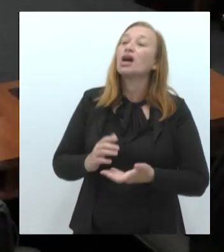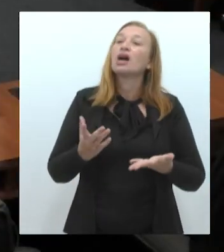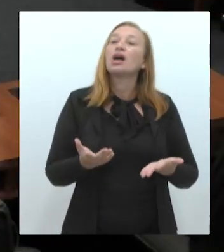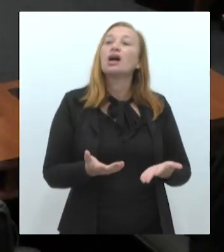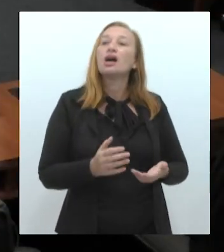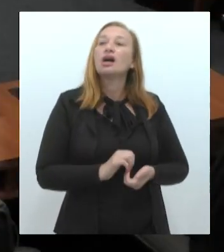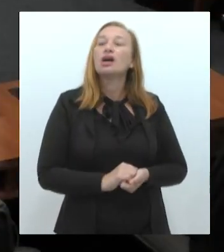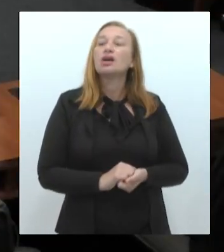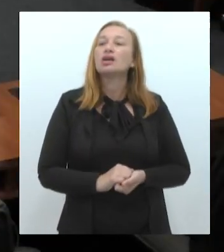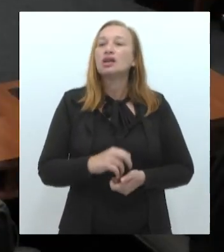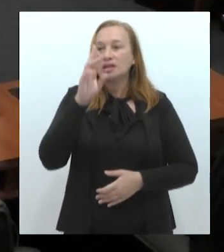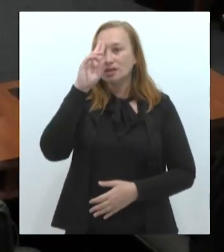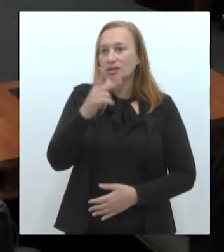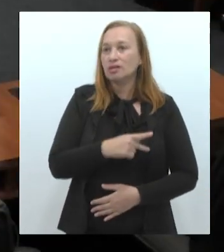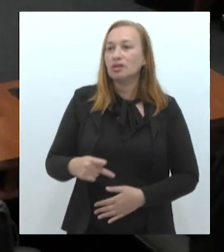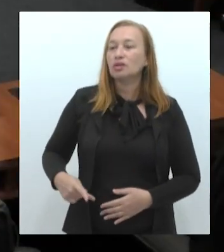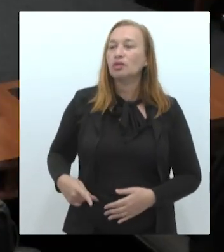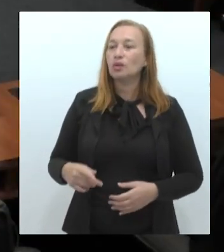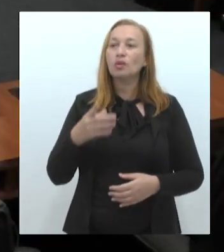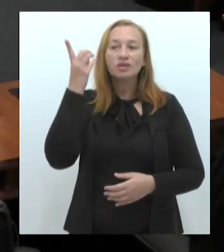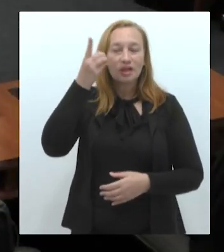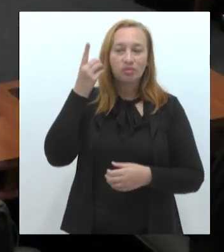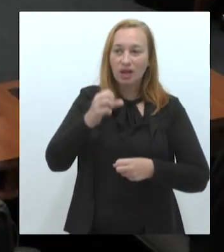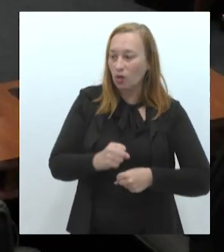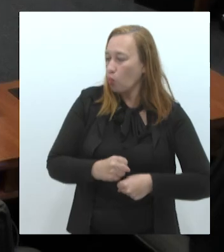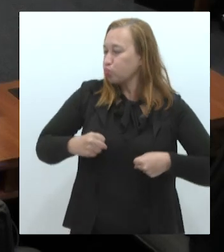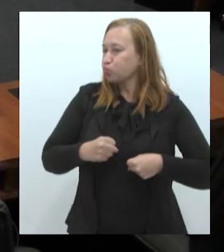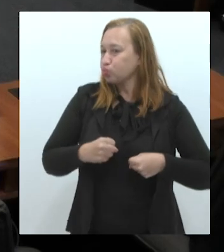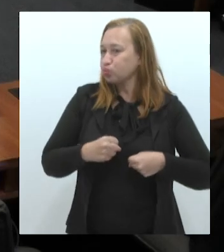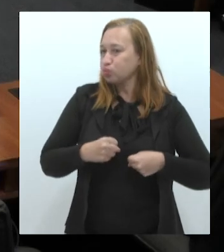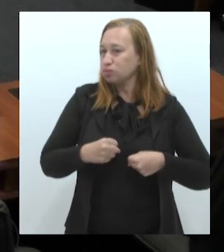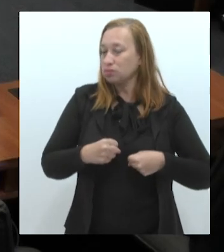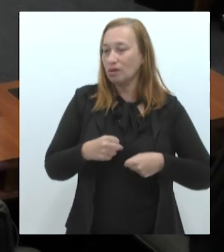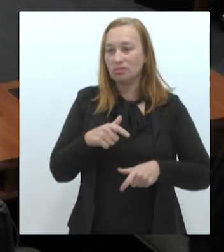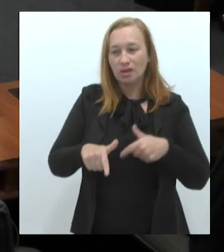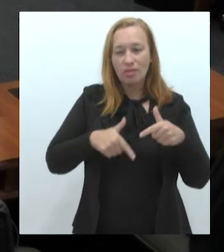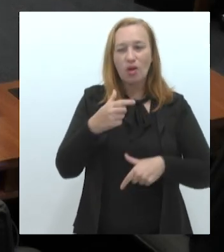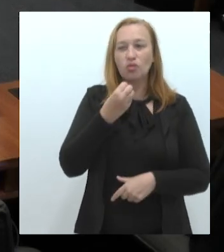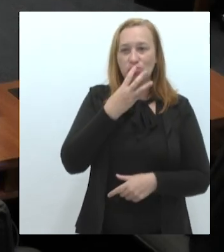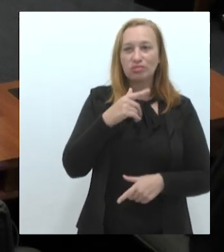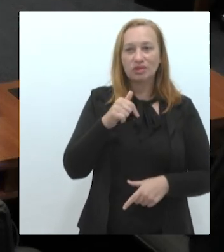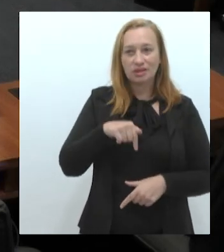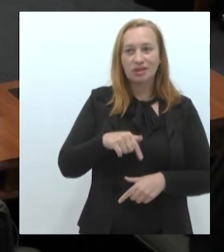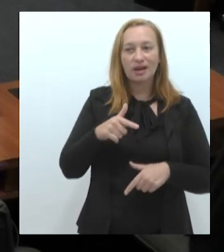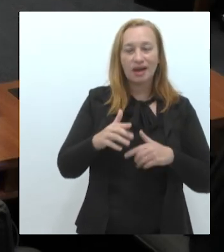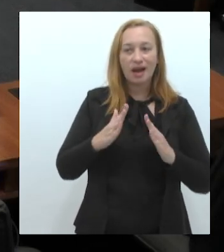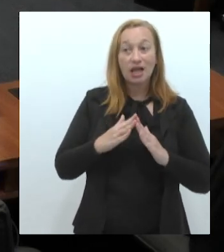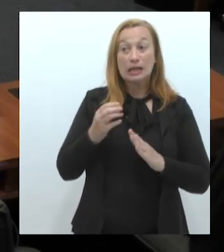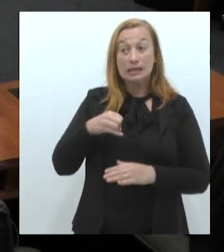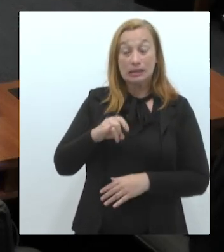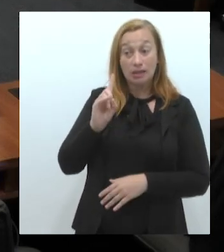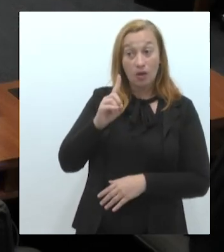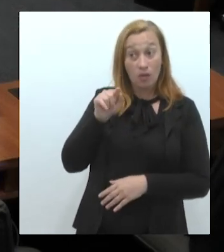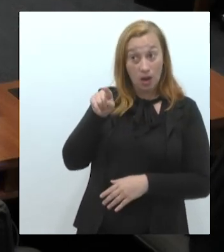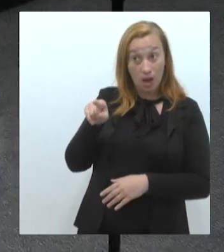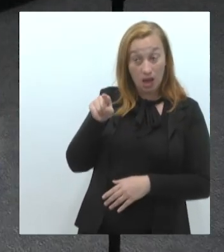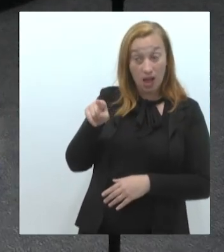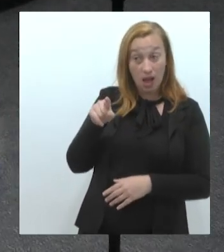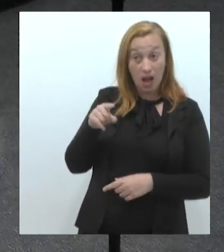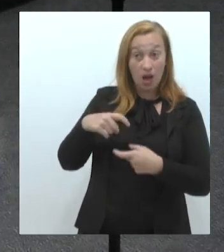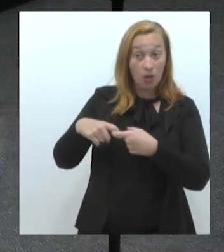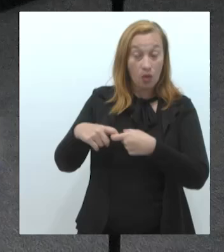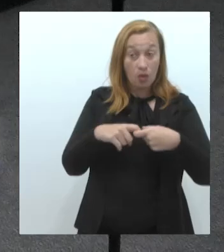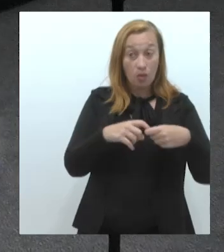presidente, o deputado Bombadinho é um grande atuante aqui nessa casa. Se não fosse ele, a máfia